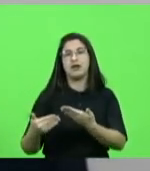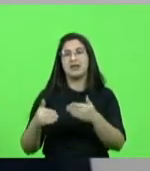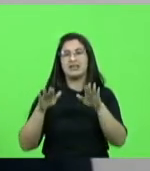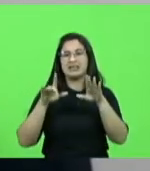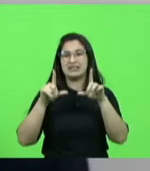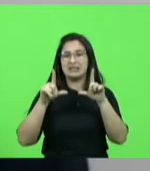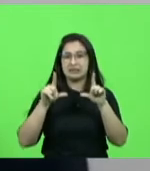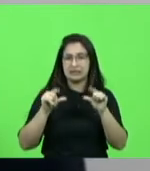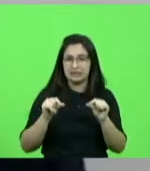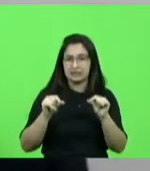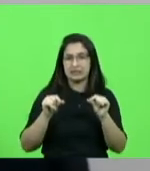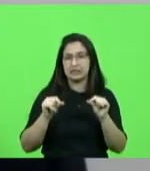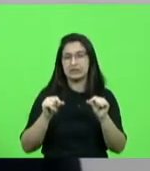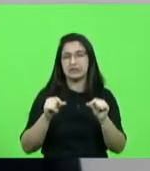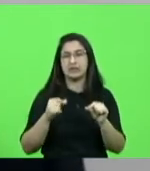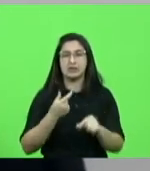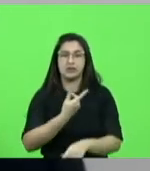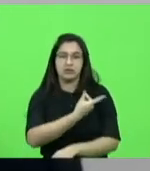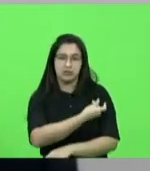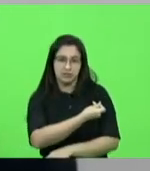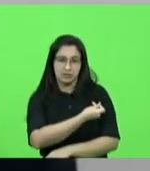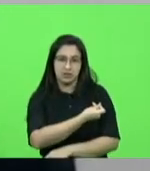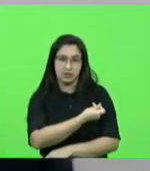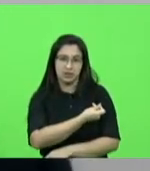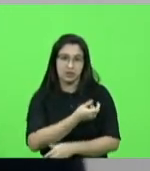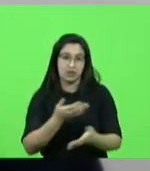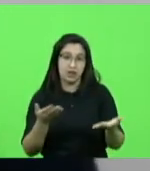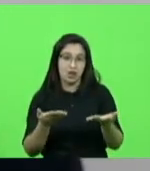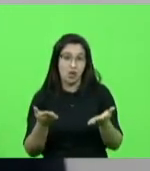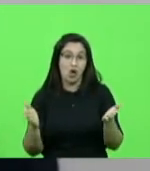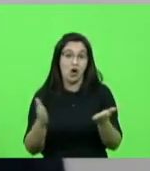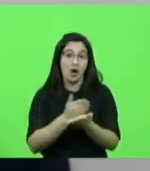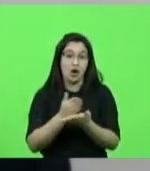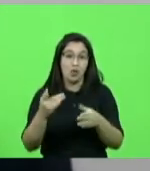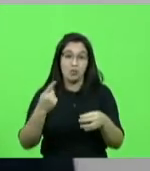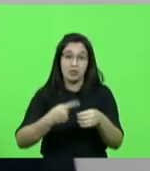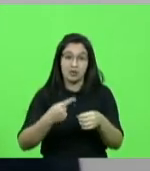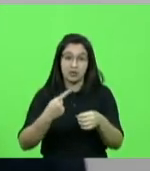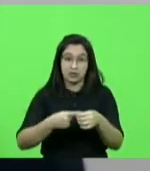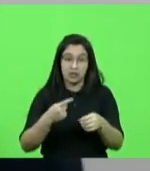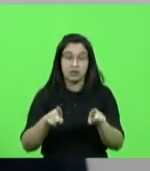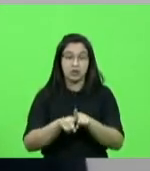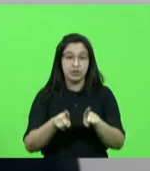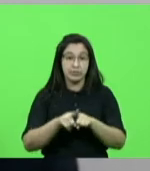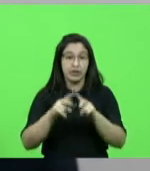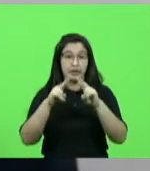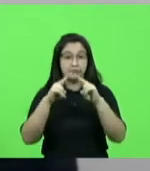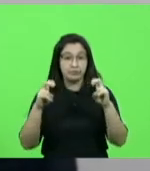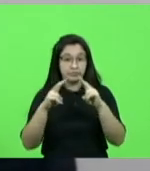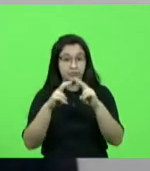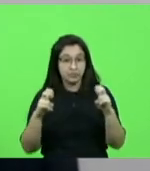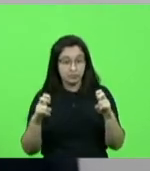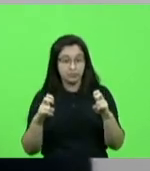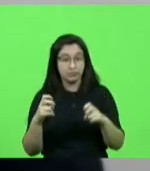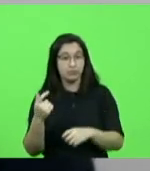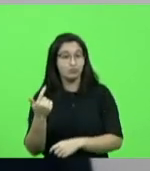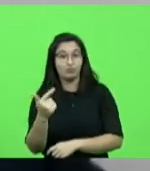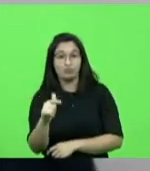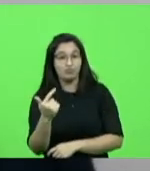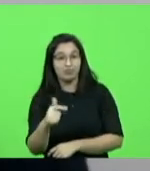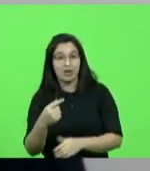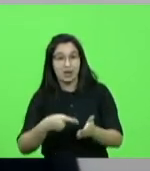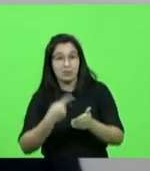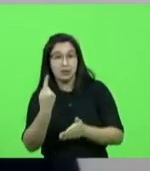baixo de fornecimento de vacinas, agora mesmo algumas cidades, inclusive a capital, está sem doses para a primeira vacina, que